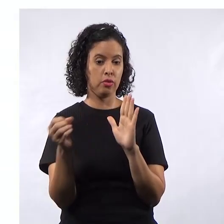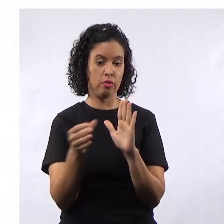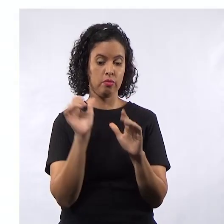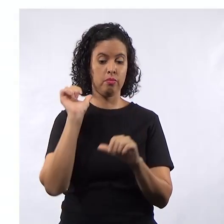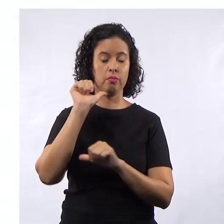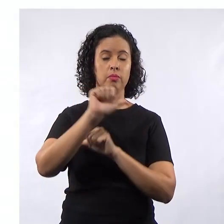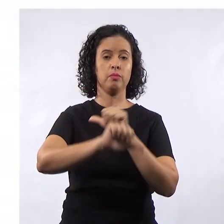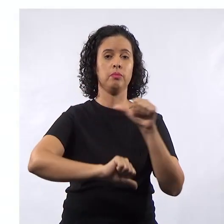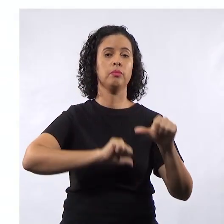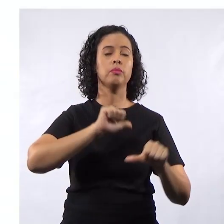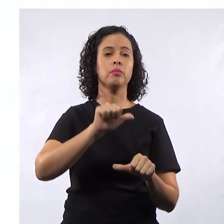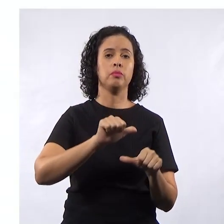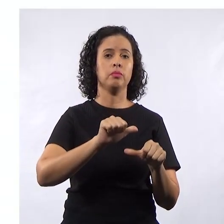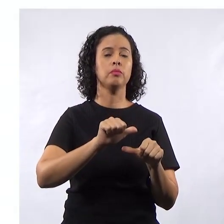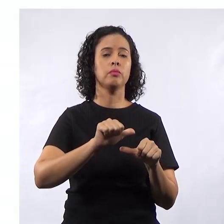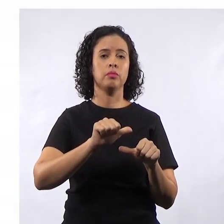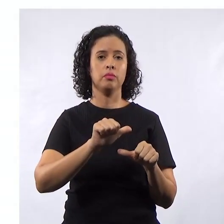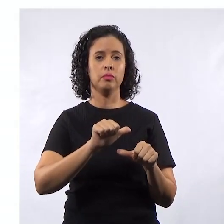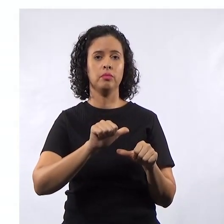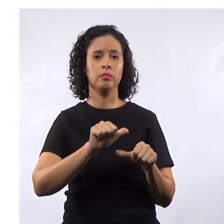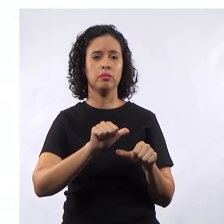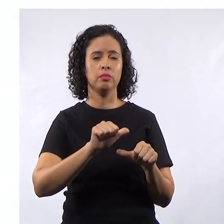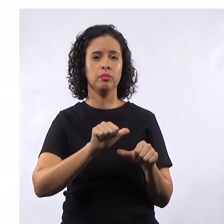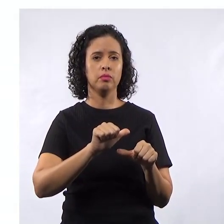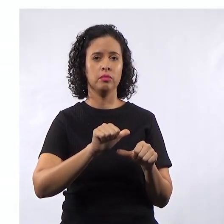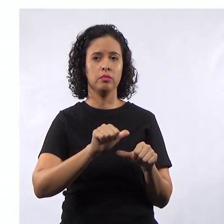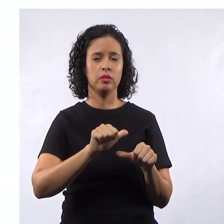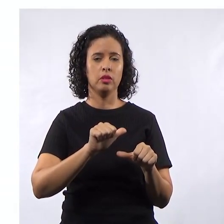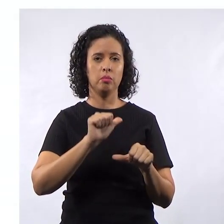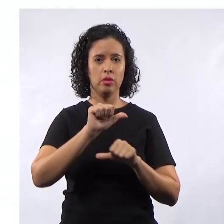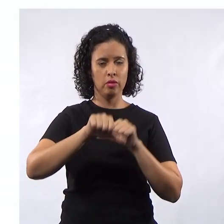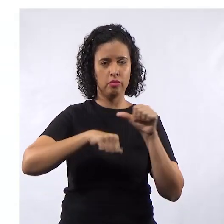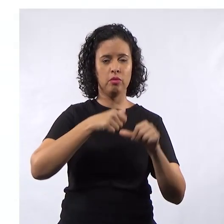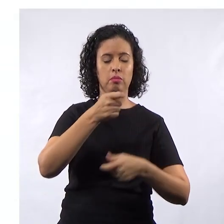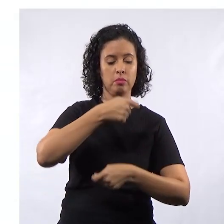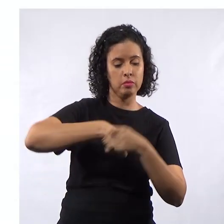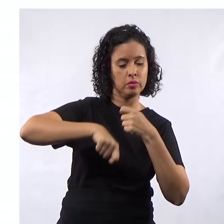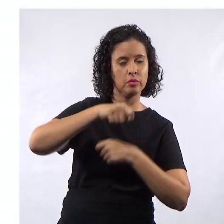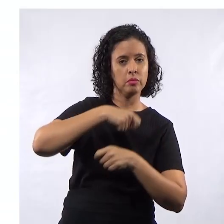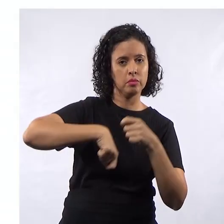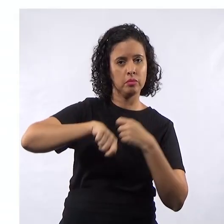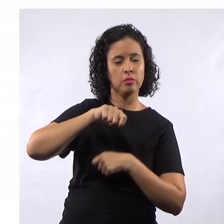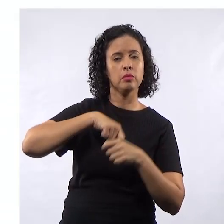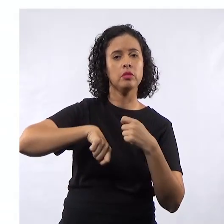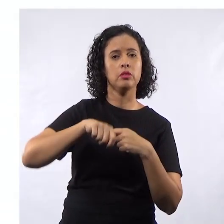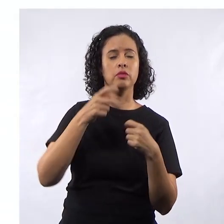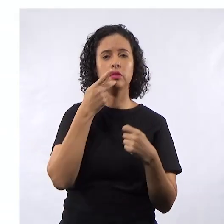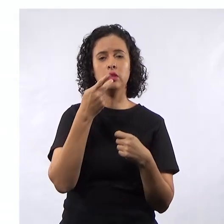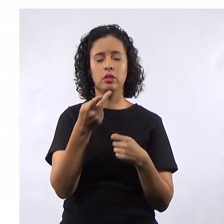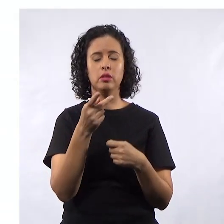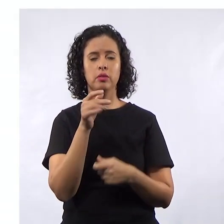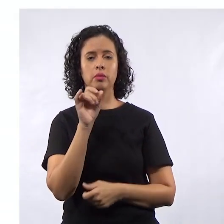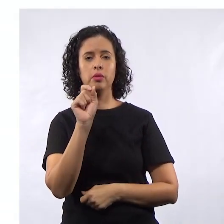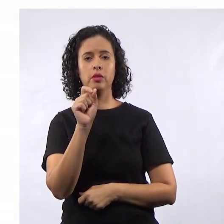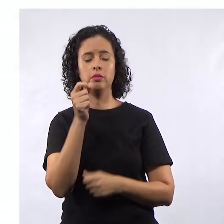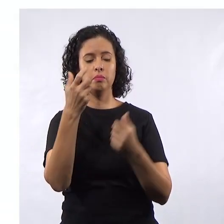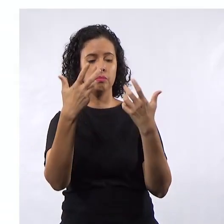que venha mudar aí a questão uma reforma administrativa, por exemplo, que venha dizer assim,